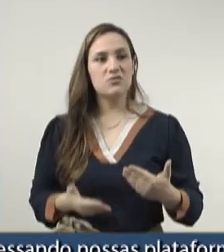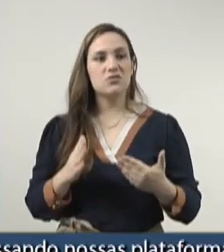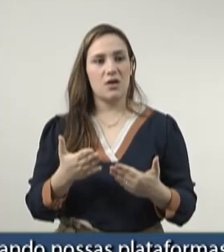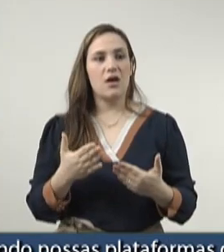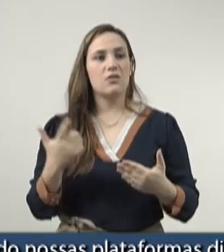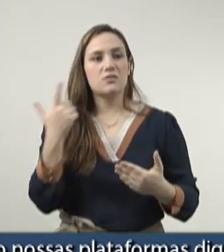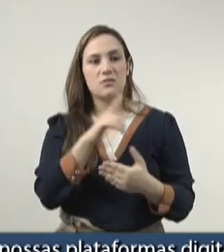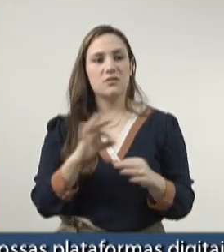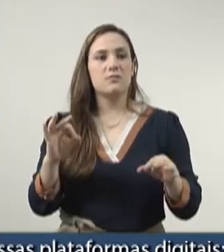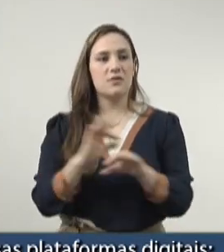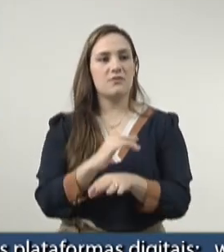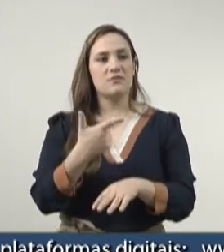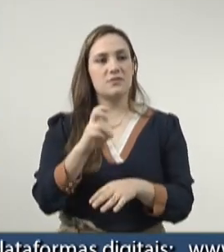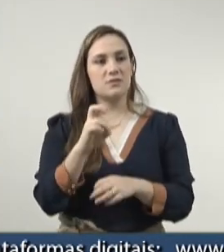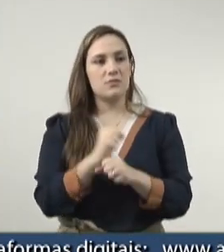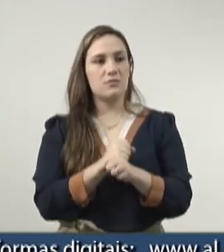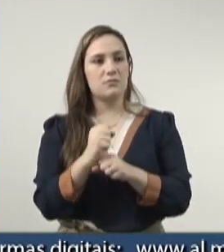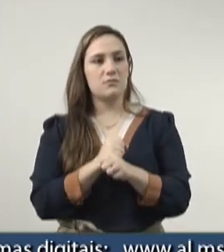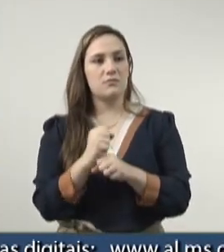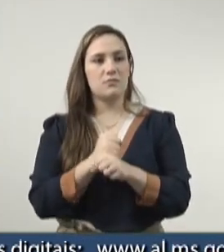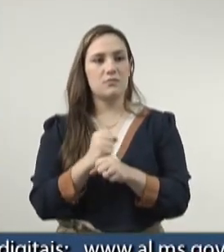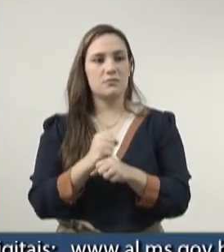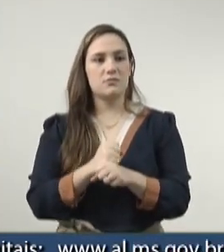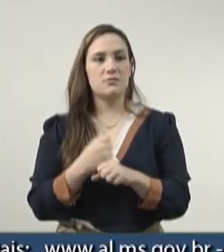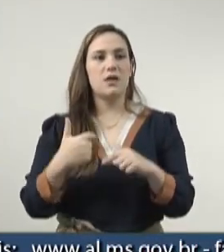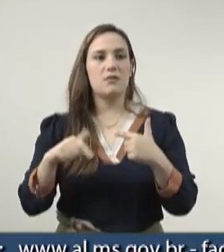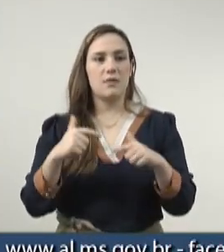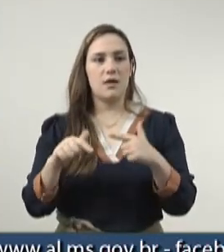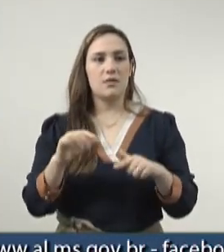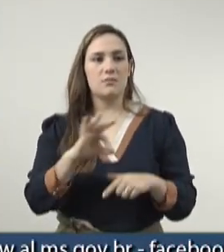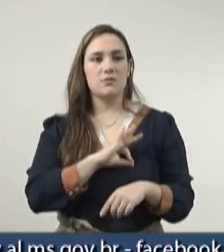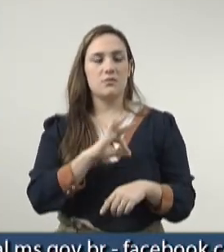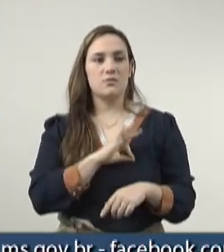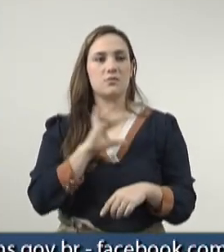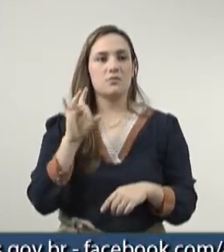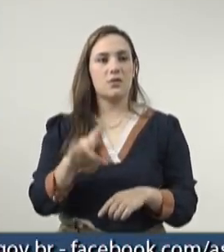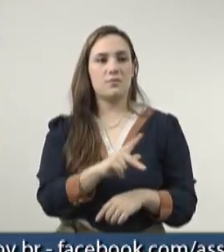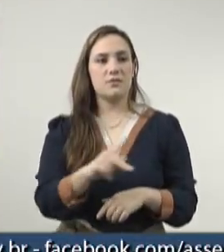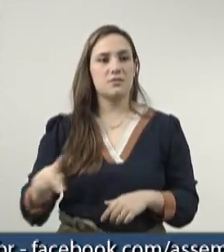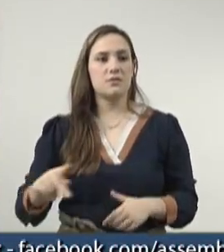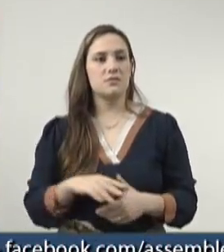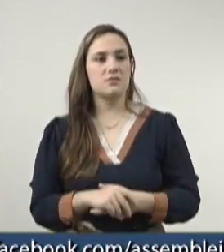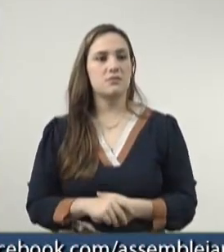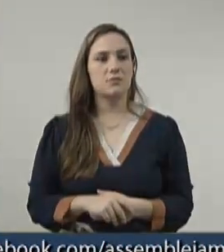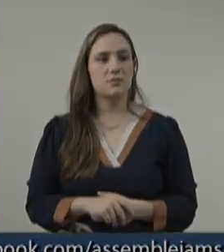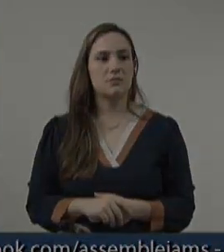anos exercendo com excelência a atividade policial. Era o que tinha, presidente.